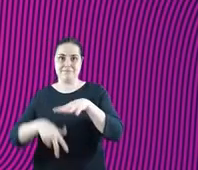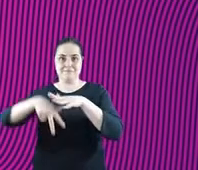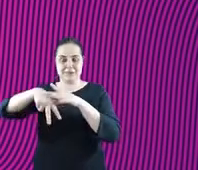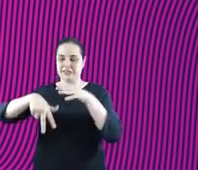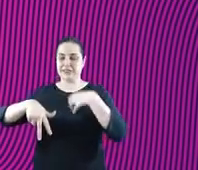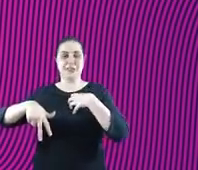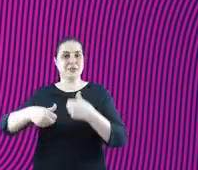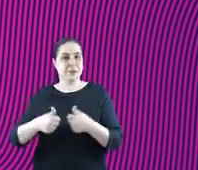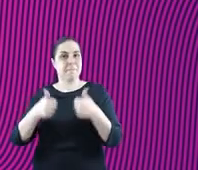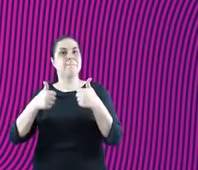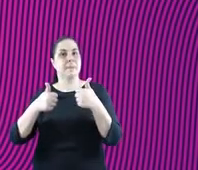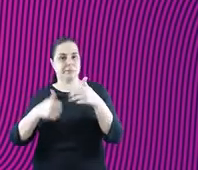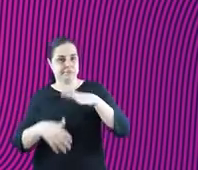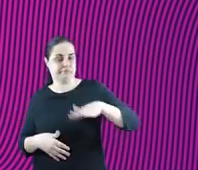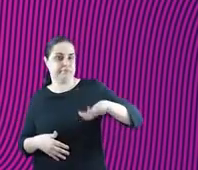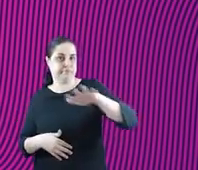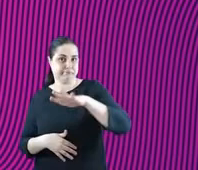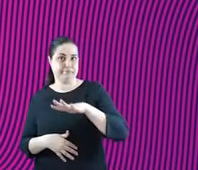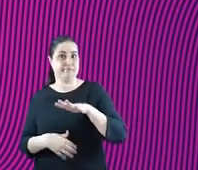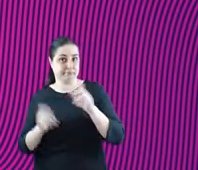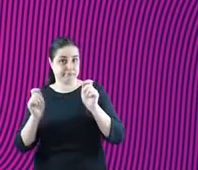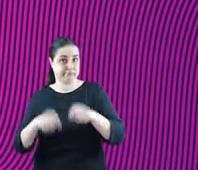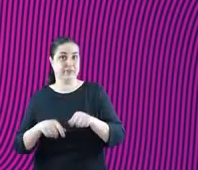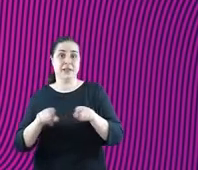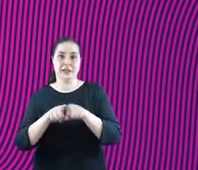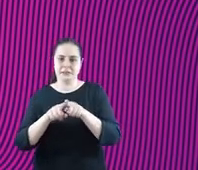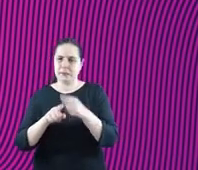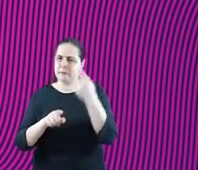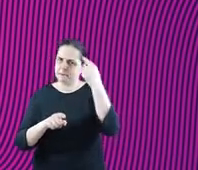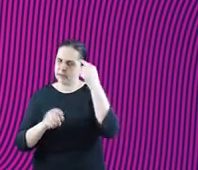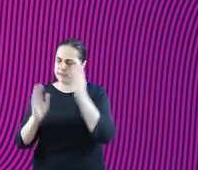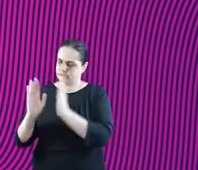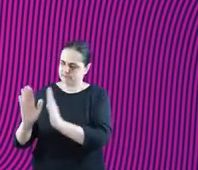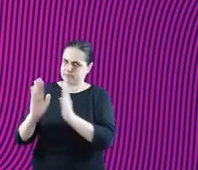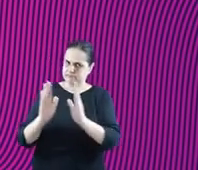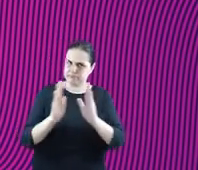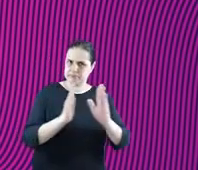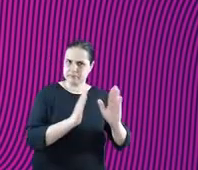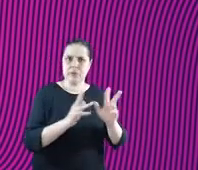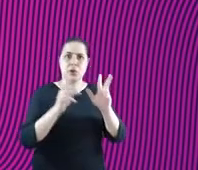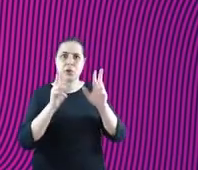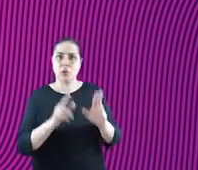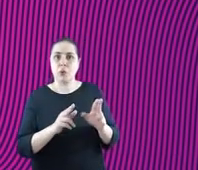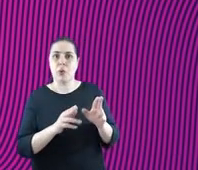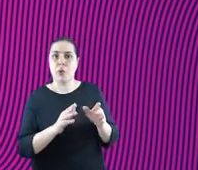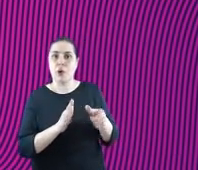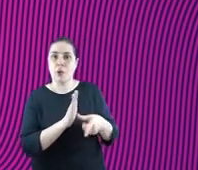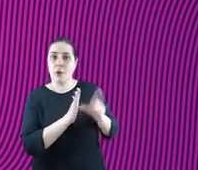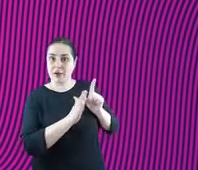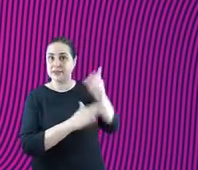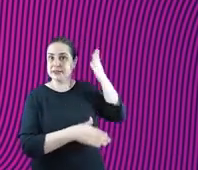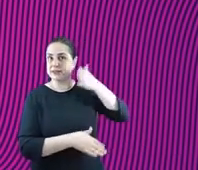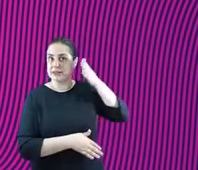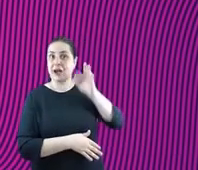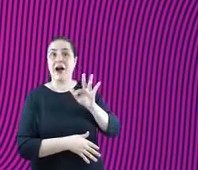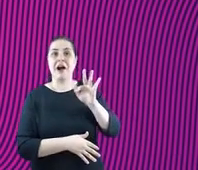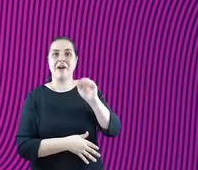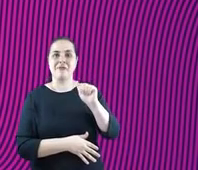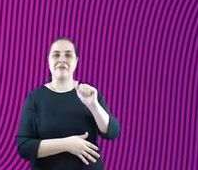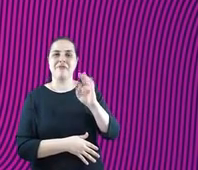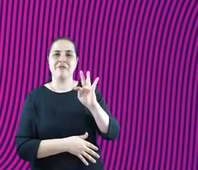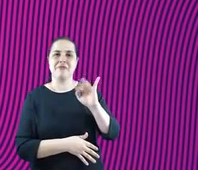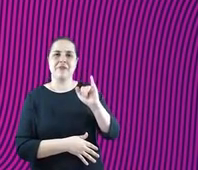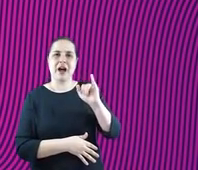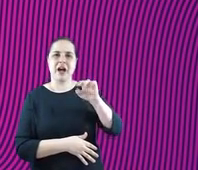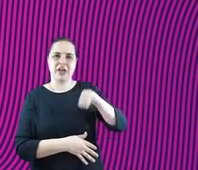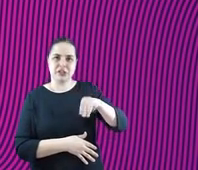assim, escalonando cada parte que a Fátima tão bem abordou, as complicações da cirurgia, como